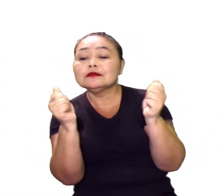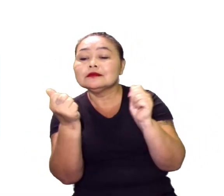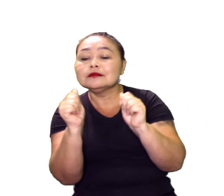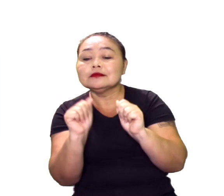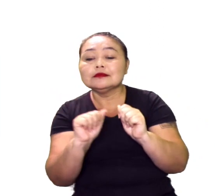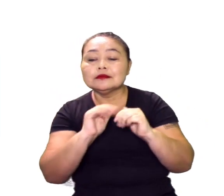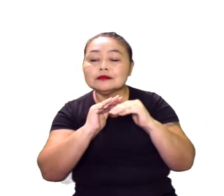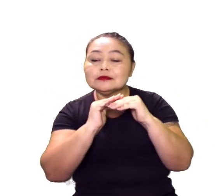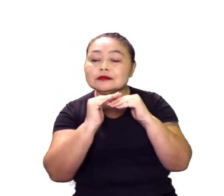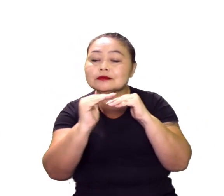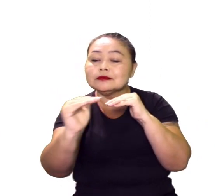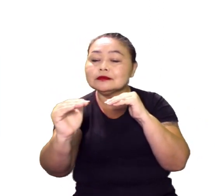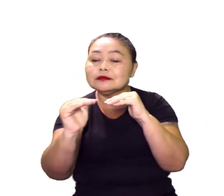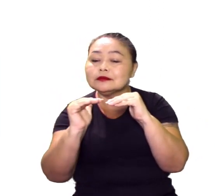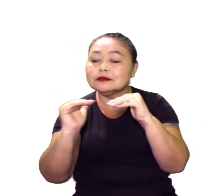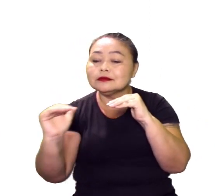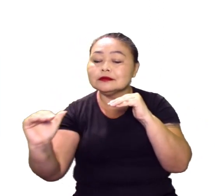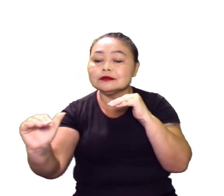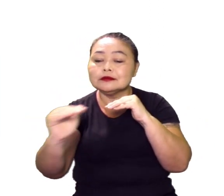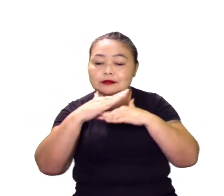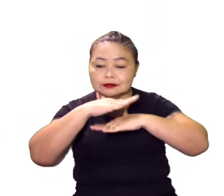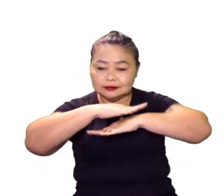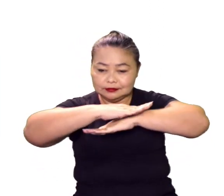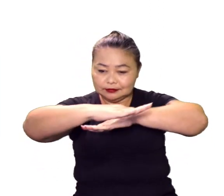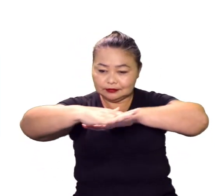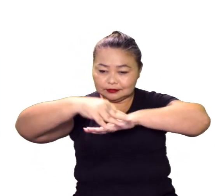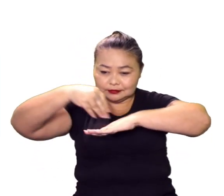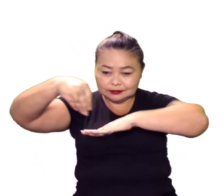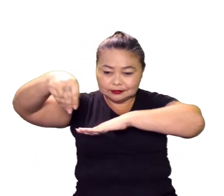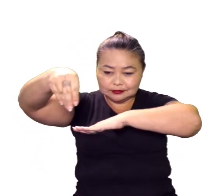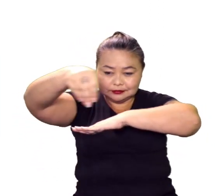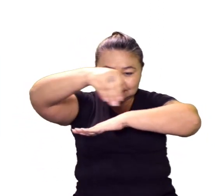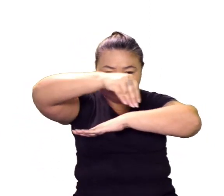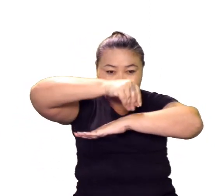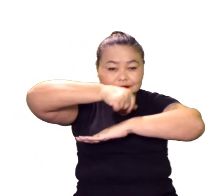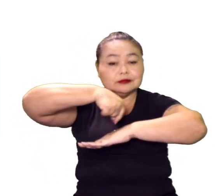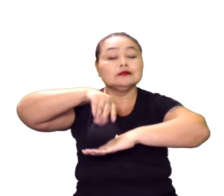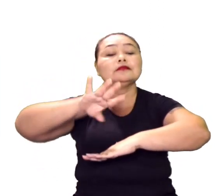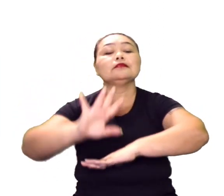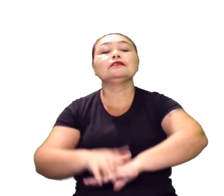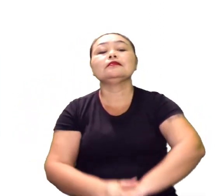da superfície terrestre. Vamos mudar aqui a cor, né?